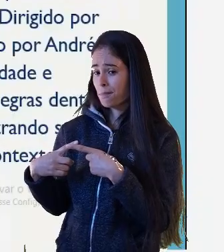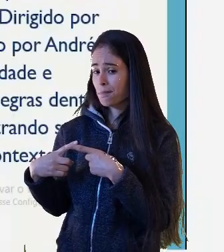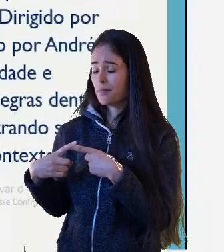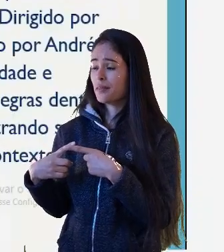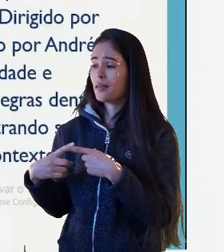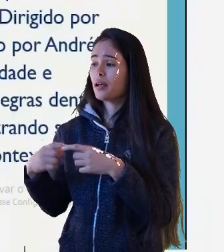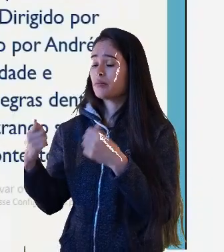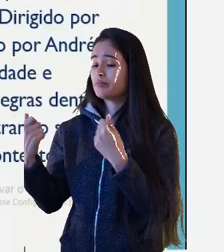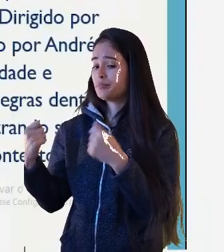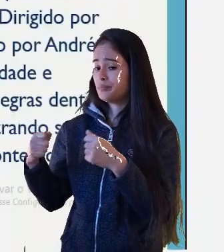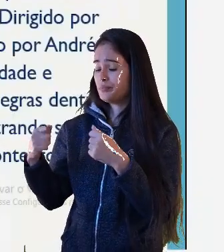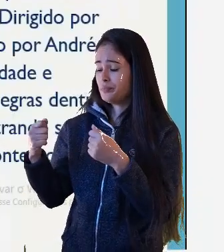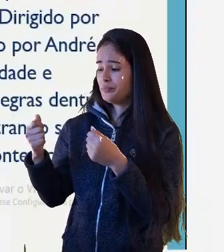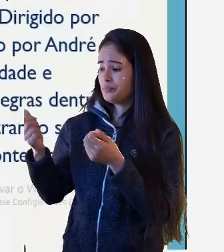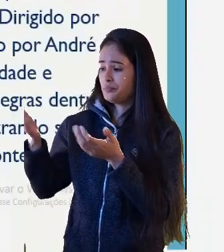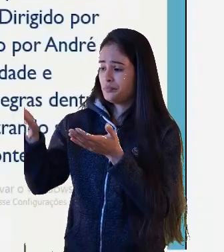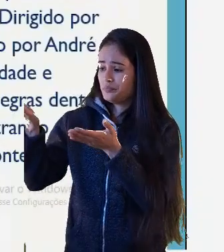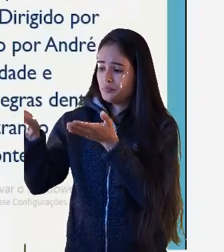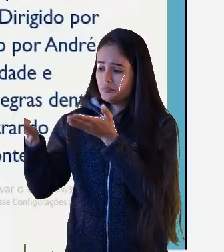próprios vestibulares, né?